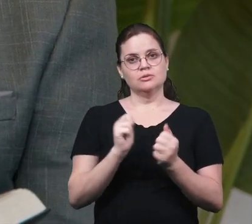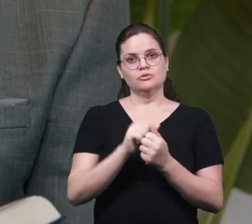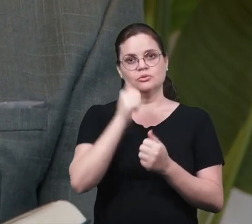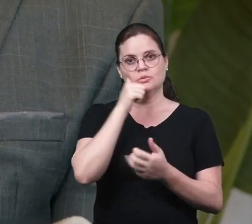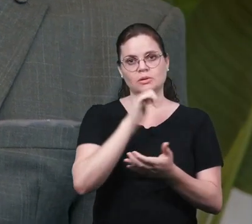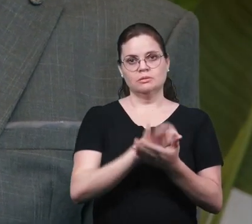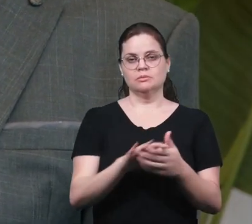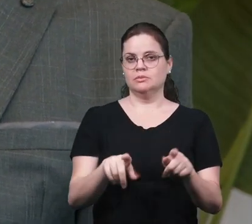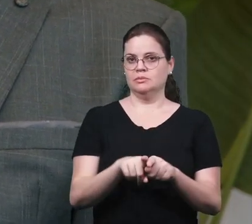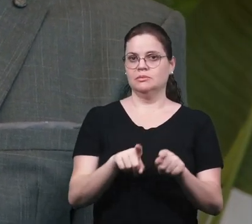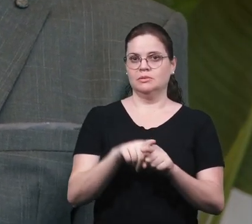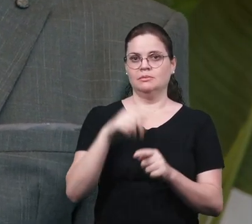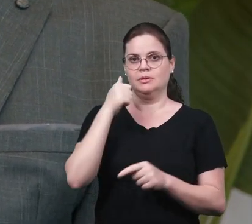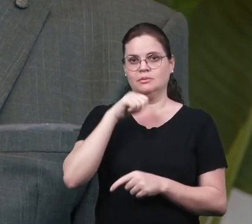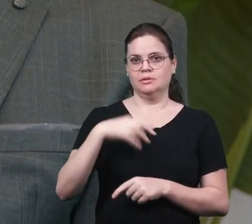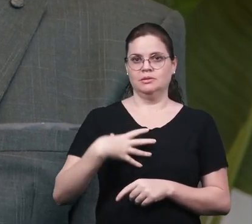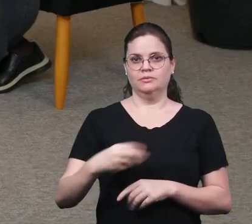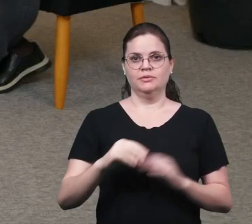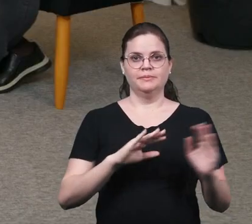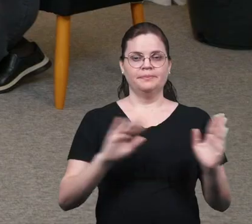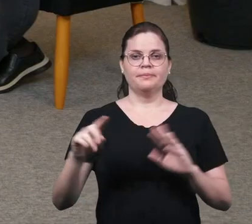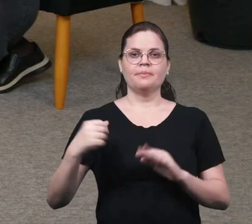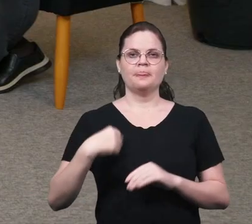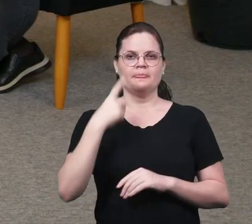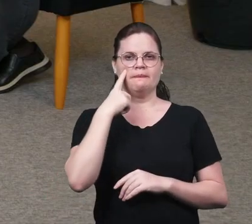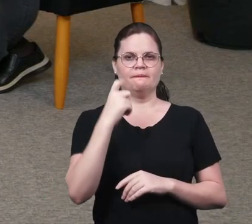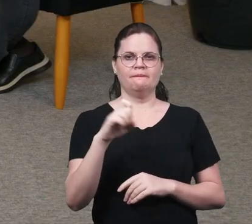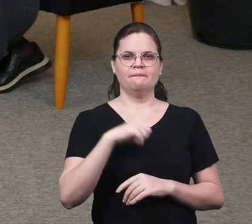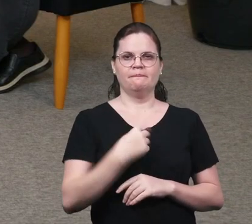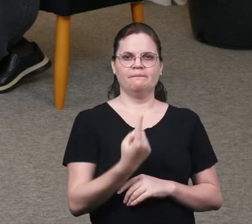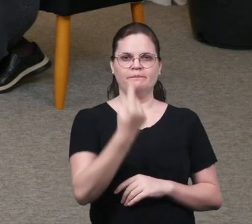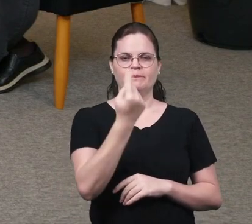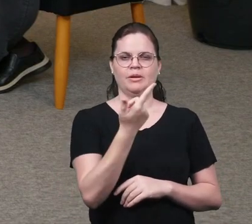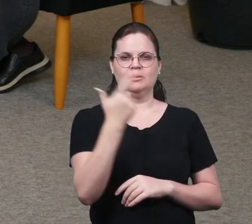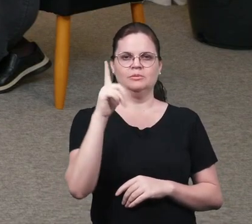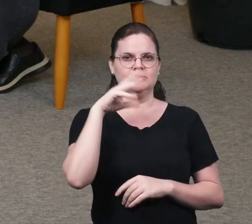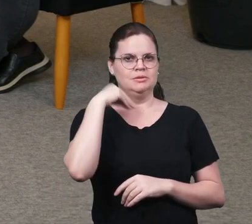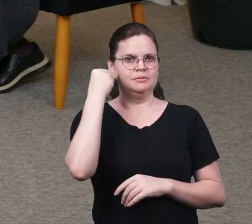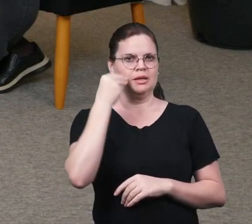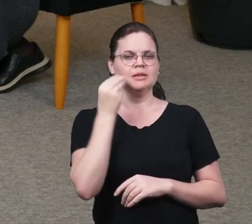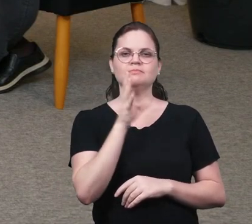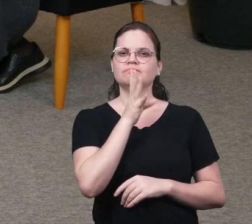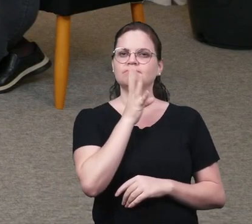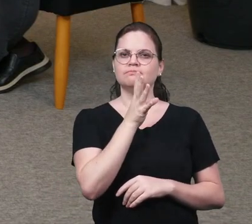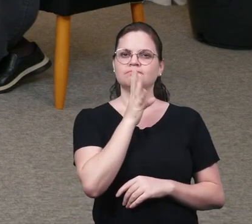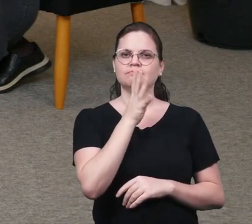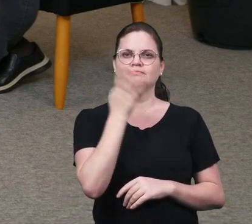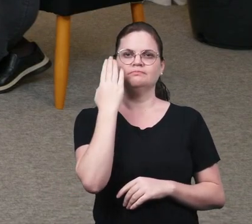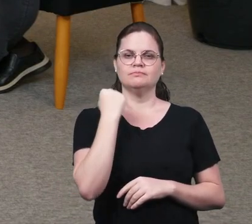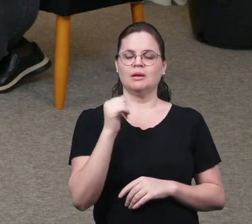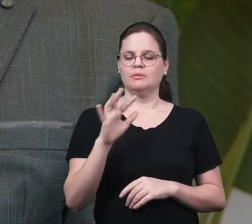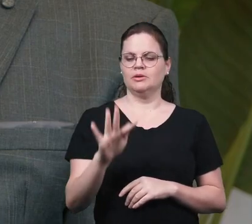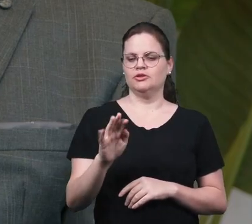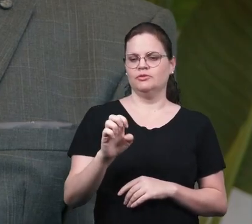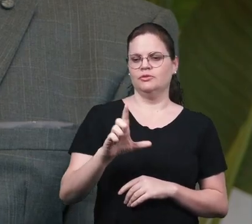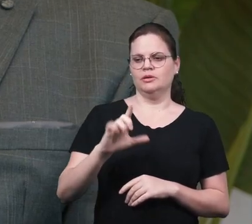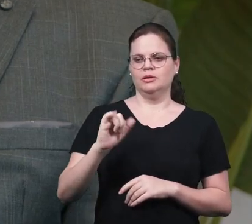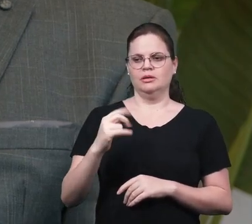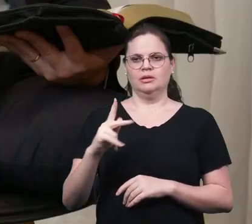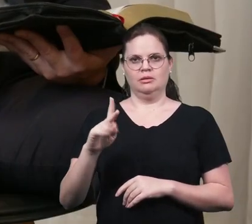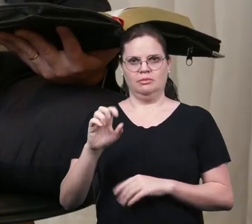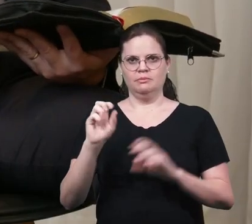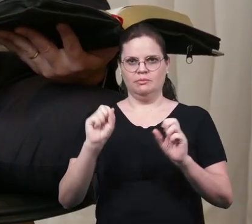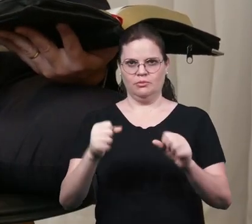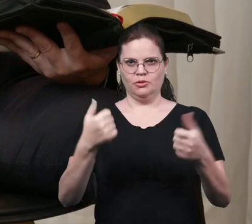absorvido. Agora, interessante, Diego, tem uma experiência bem mais conhecida, né, de Filipe, gostaria que você